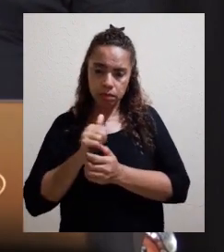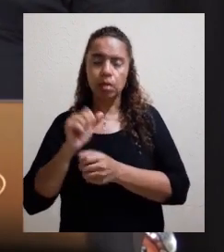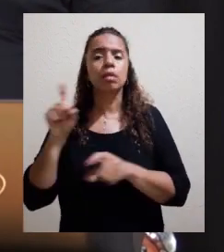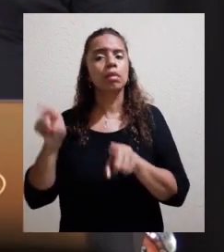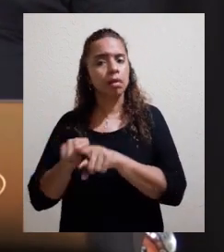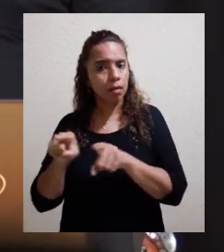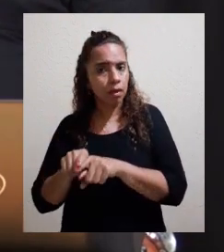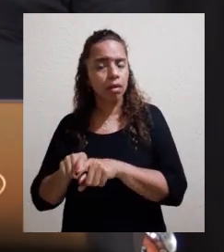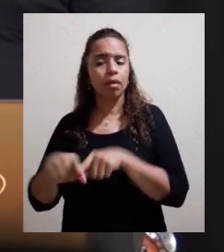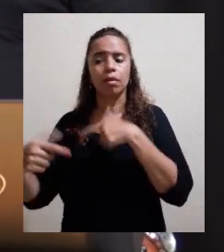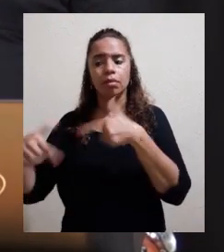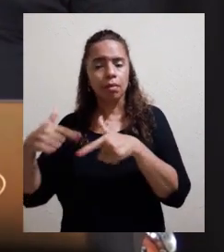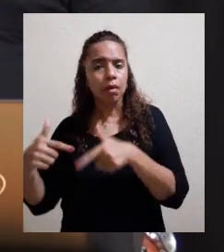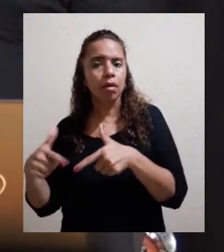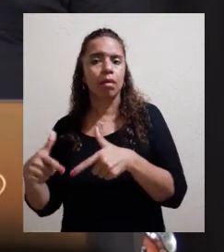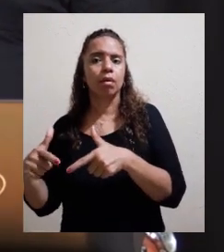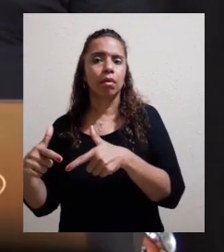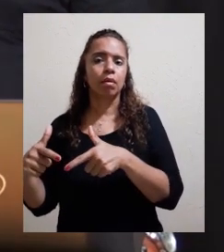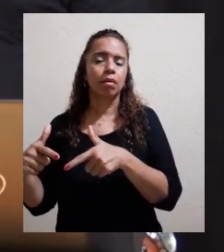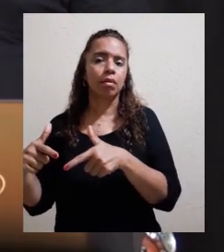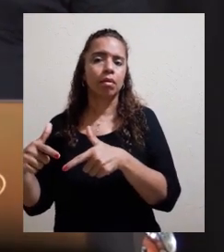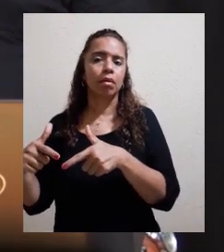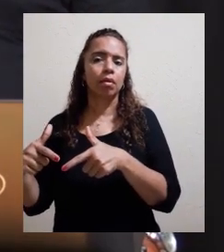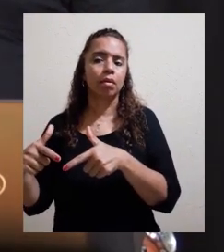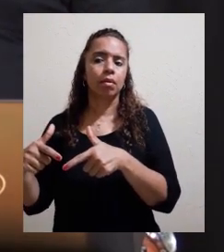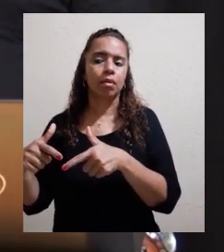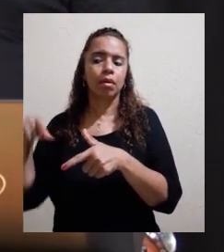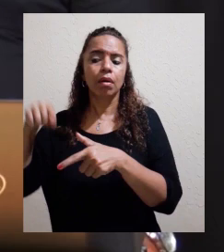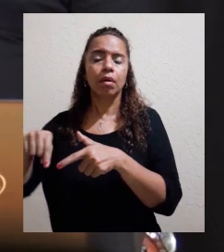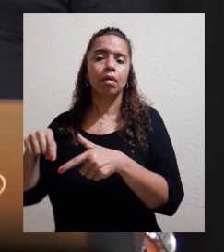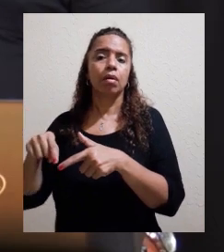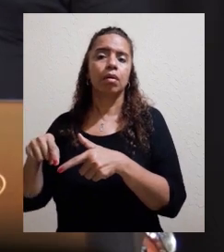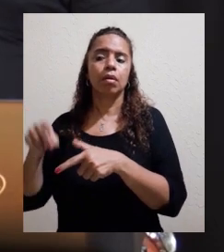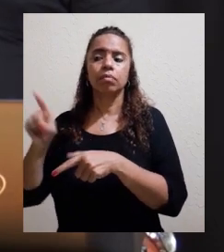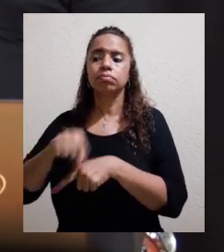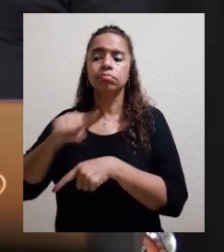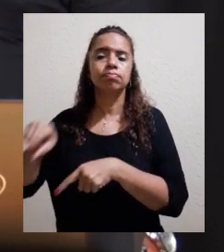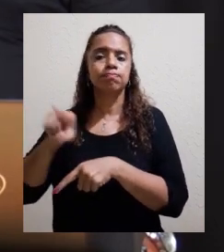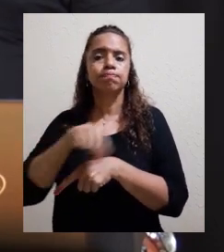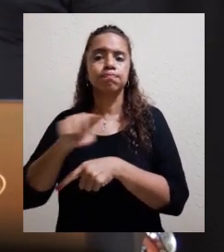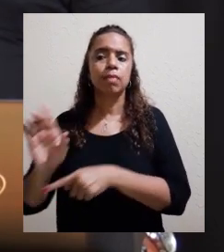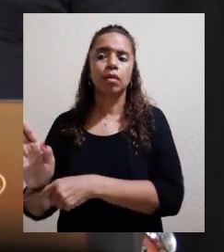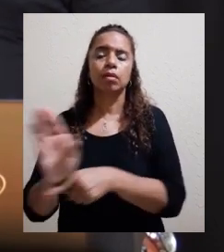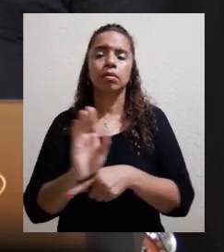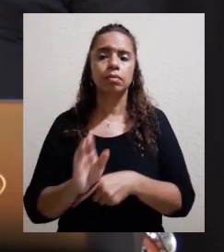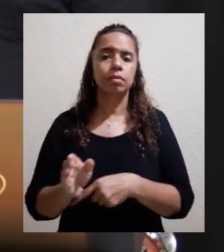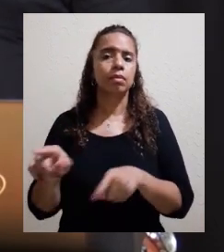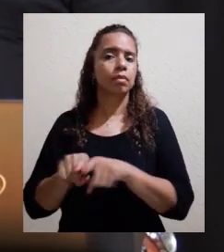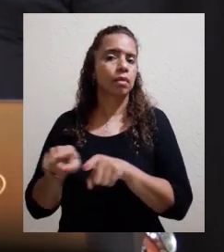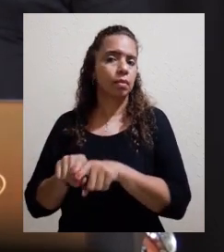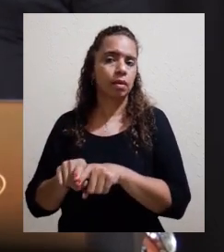que parar de diminuir o ritmo de atendimento. Se ela não trabalhar, ela não ganha. Né? Então,